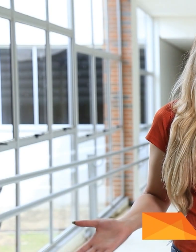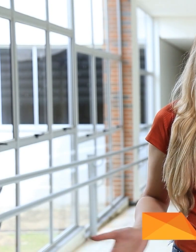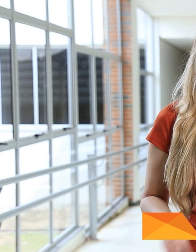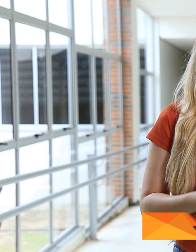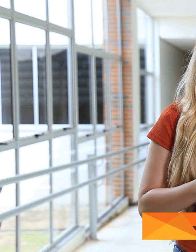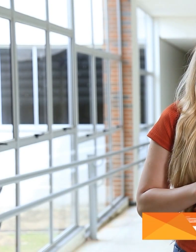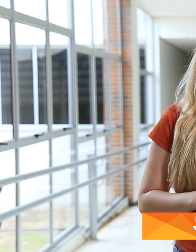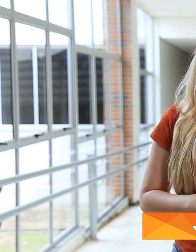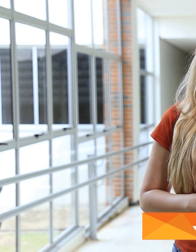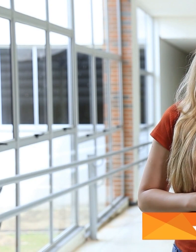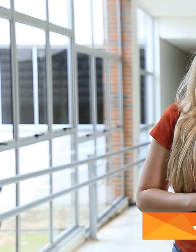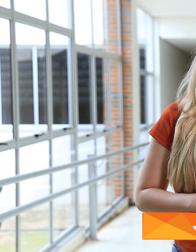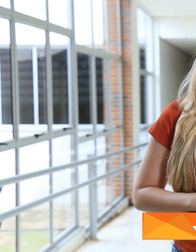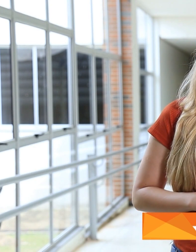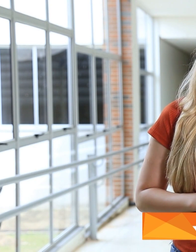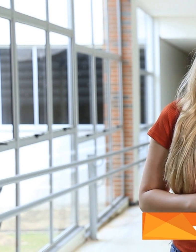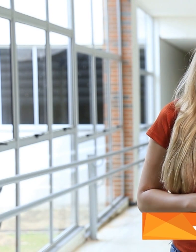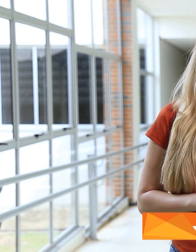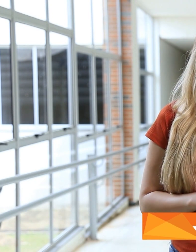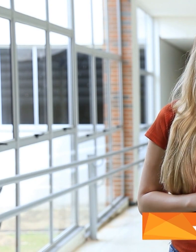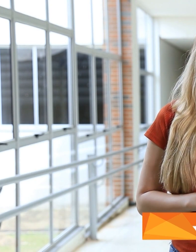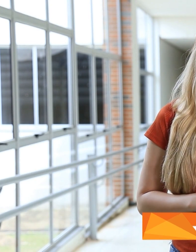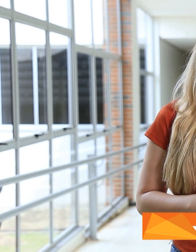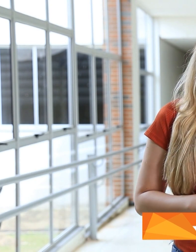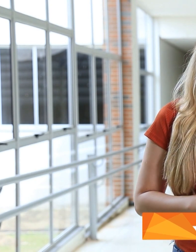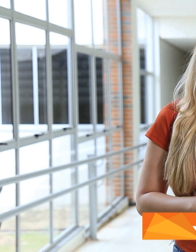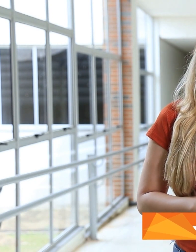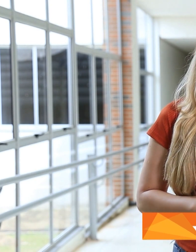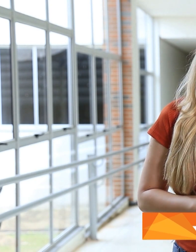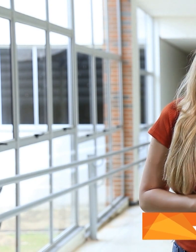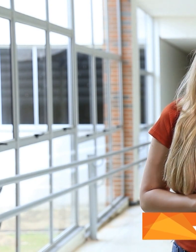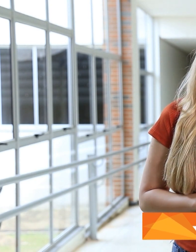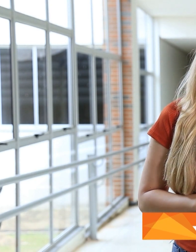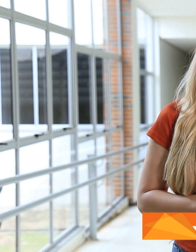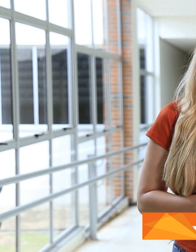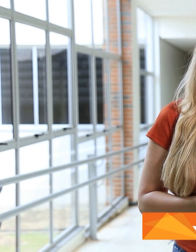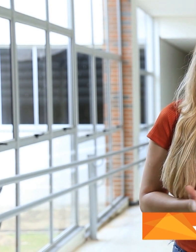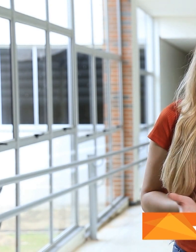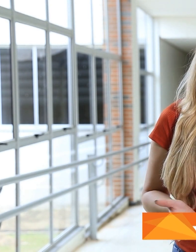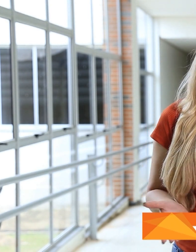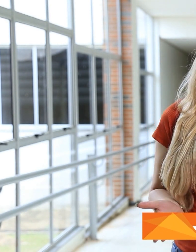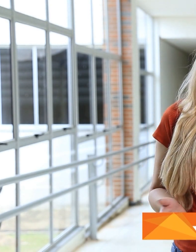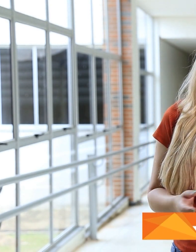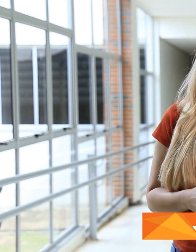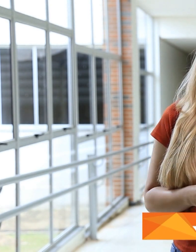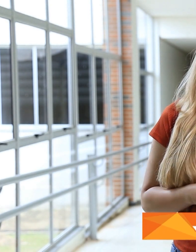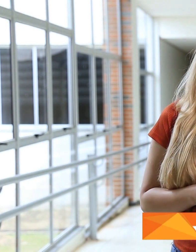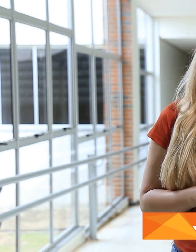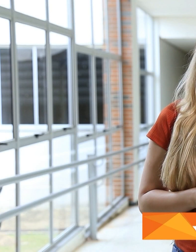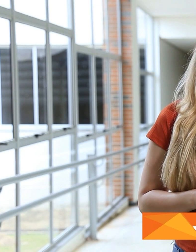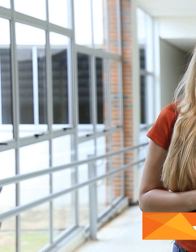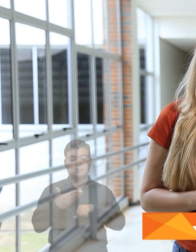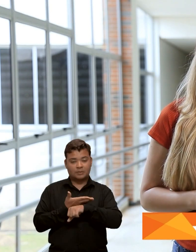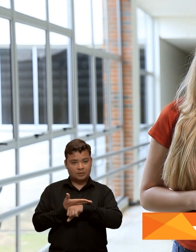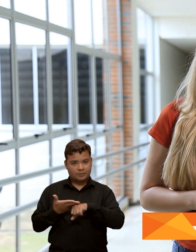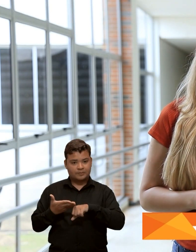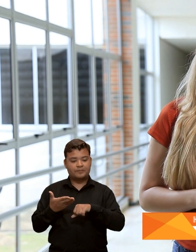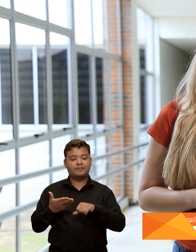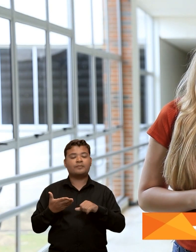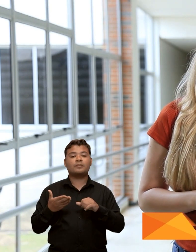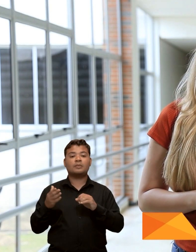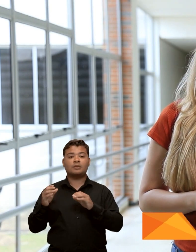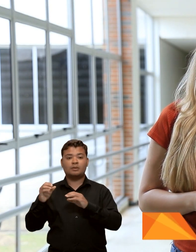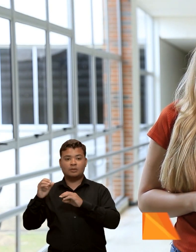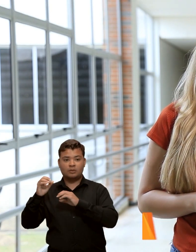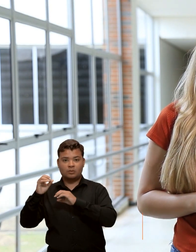Olá a todos, eu sou a Heloísa Caos, uma jovem mulher branca de cabelos longos e loiros. Eu estou em um corredor de prédio